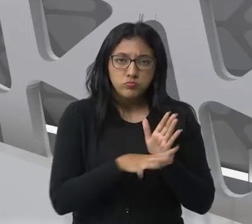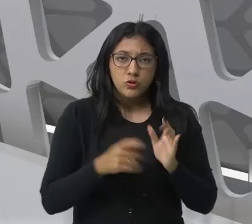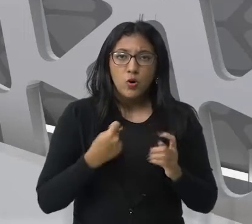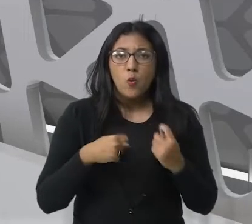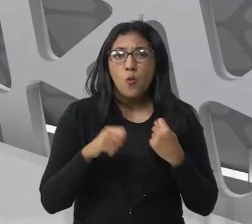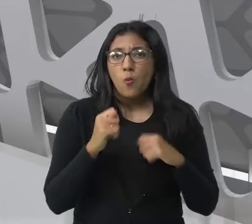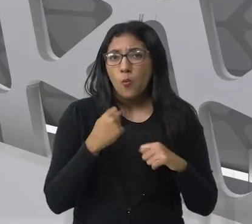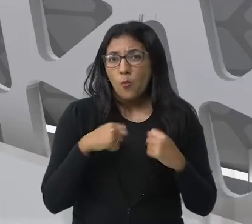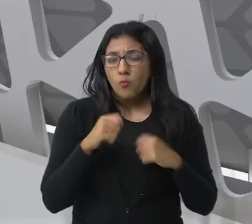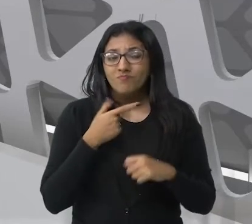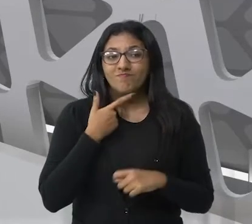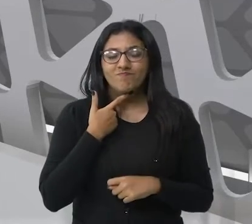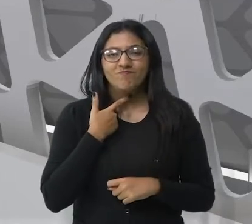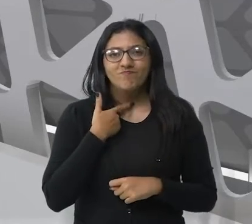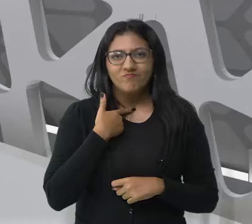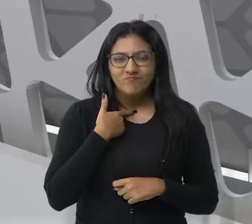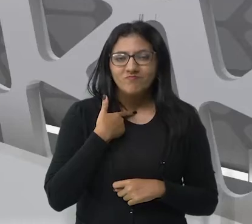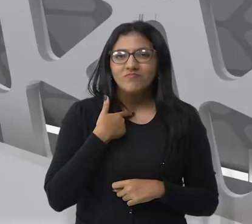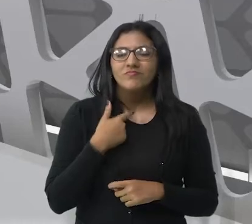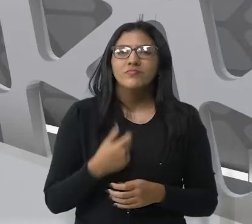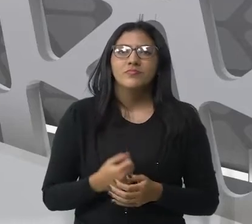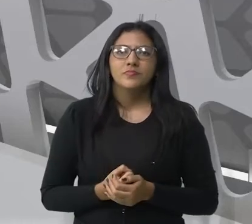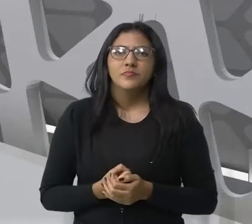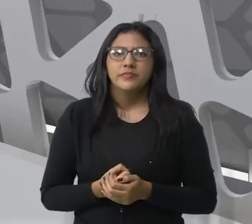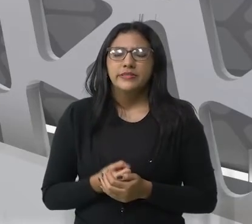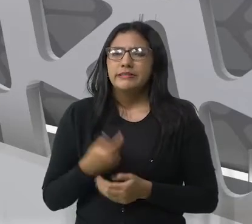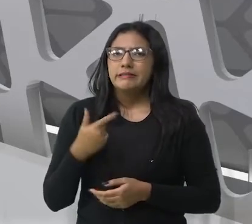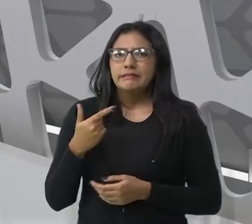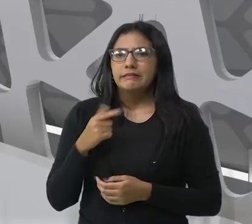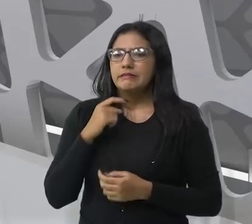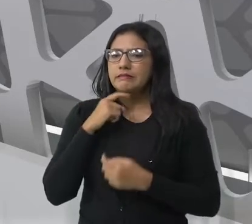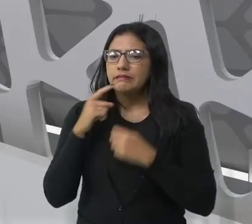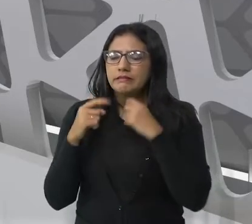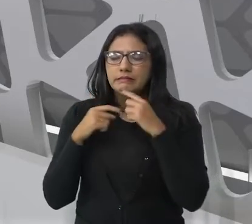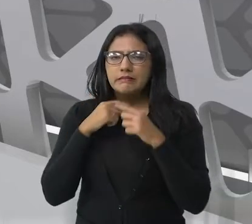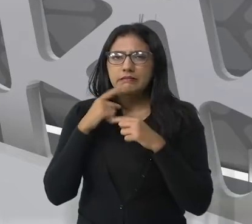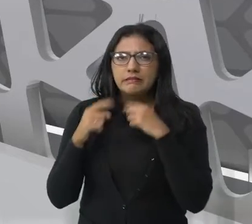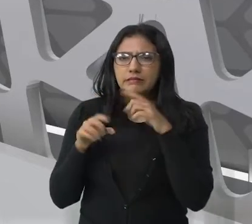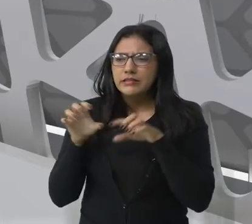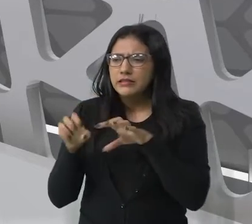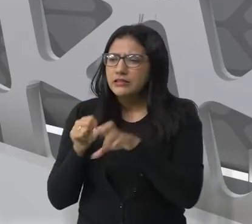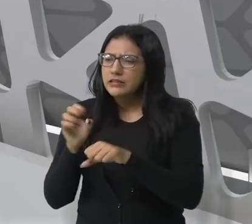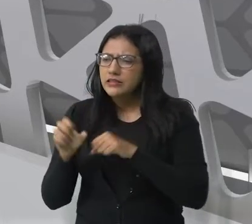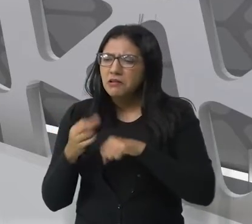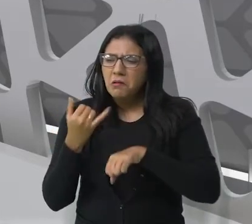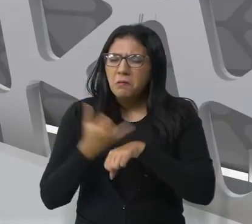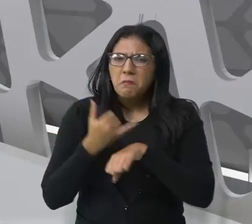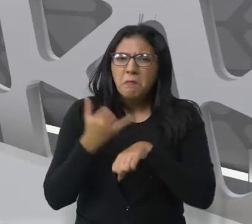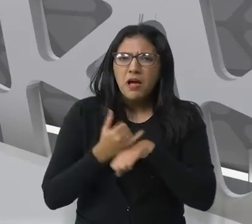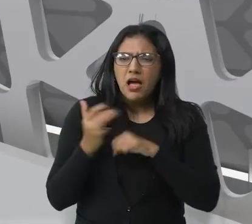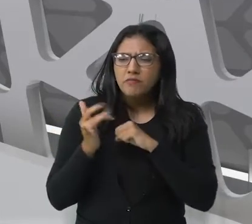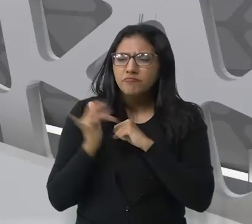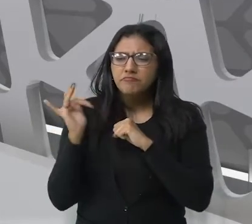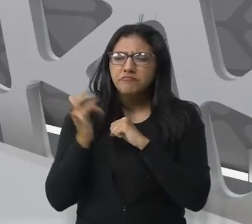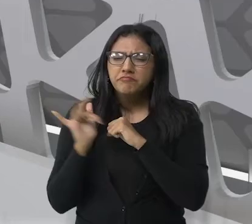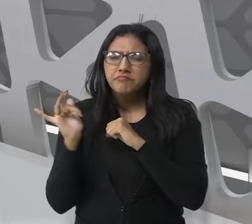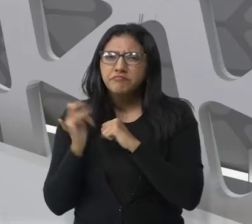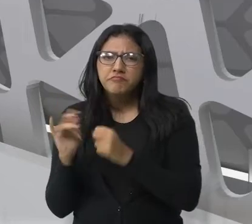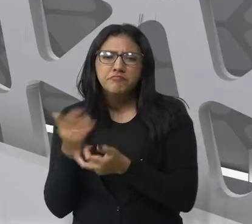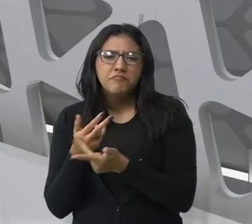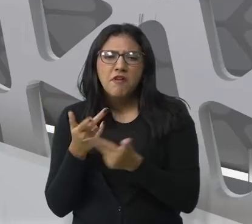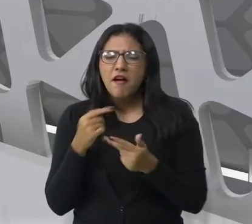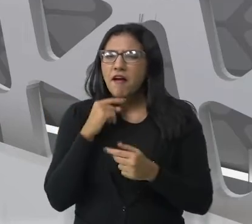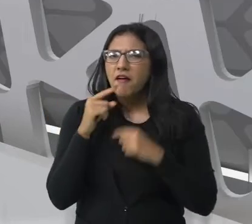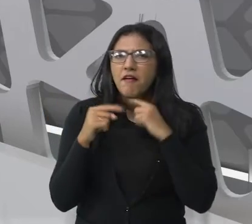dos portugueses, eles não têm aí, não vão encontrar esses metais preciosos que eles estavam em busca, tá?